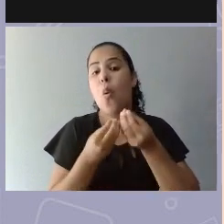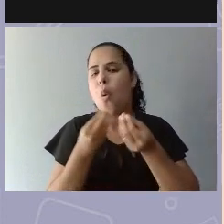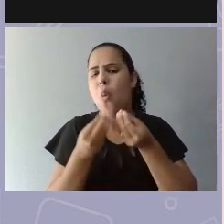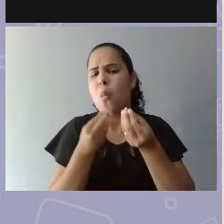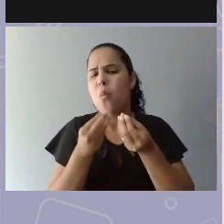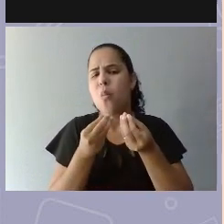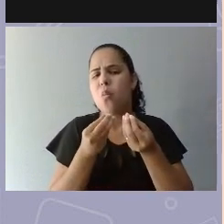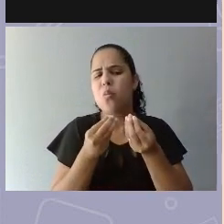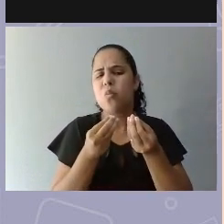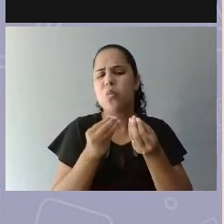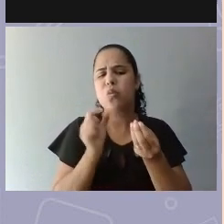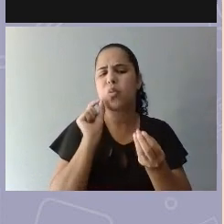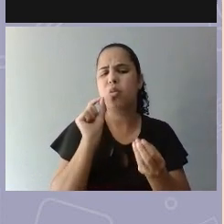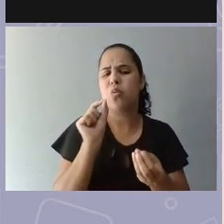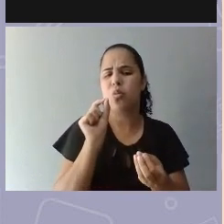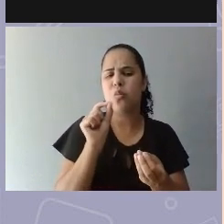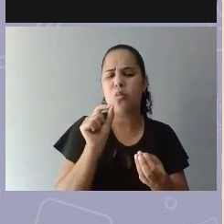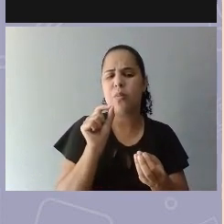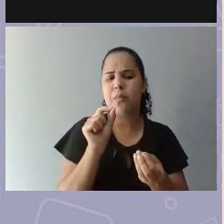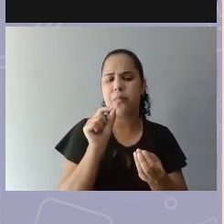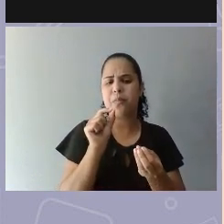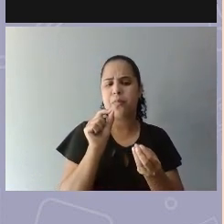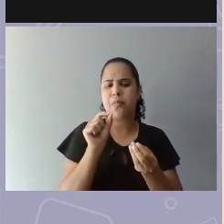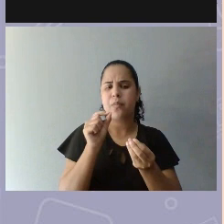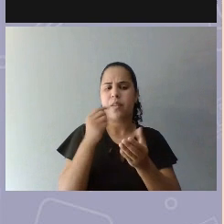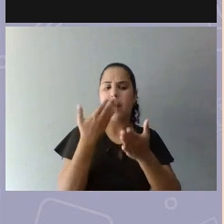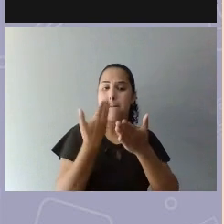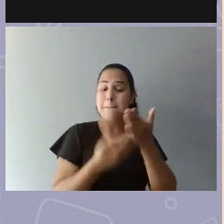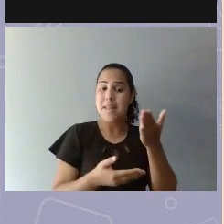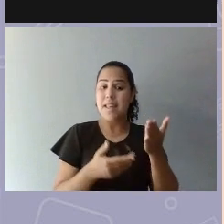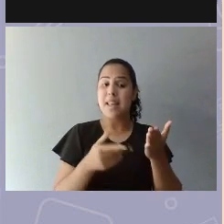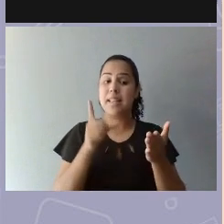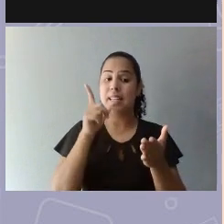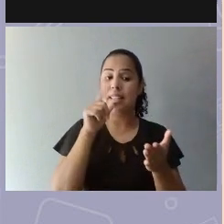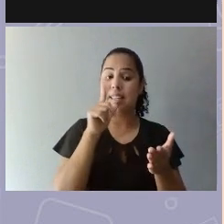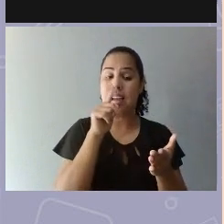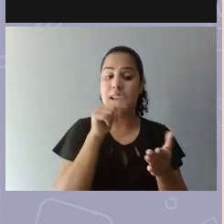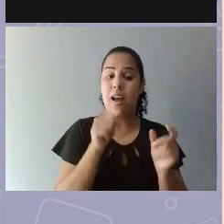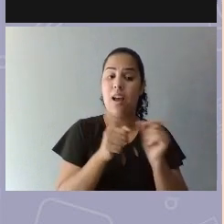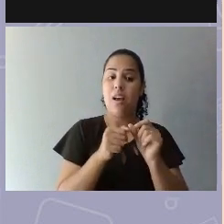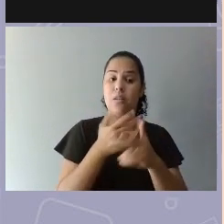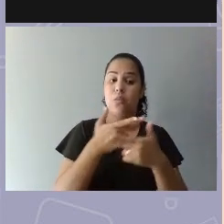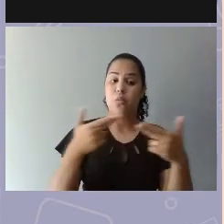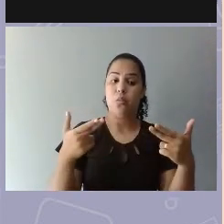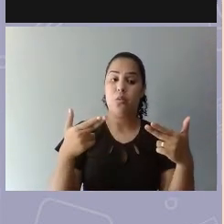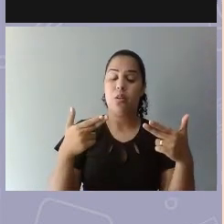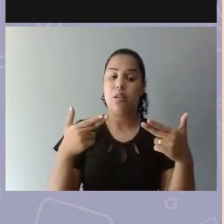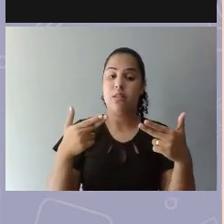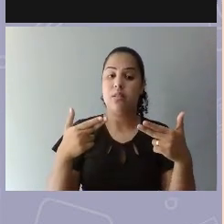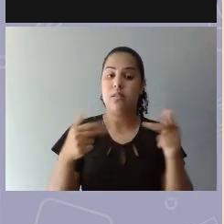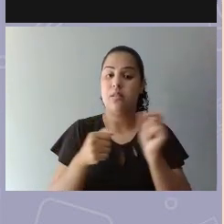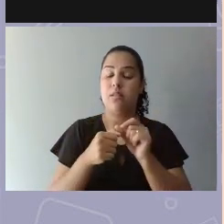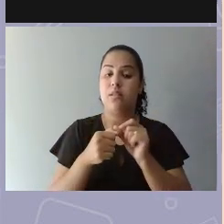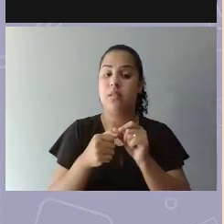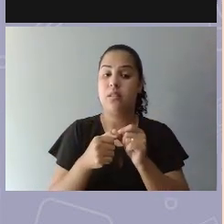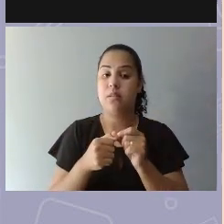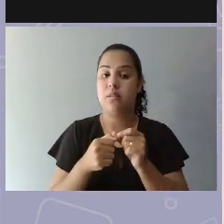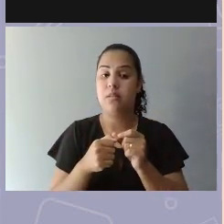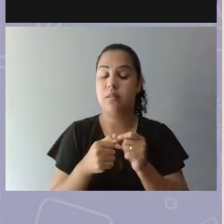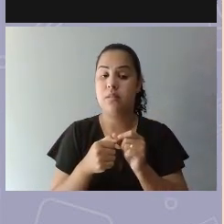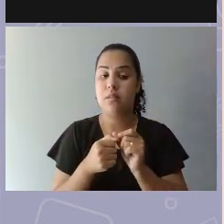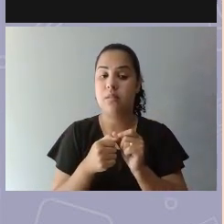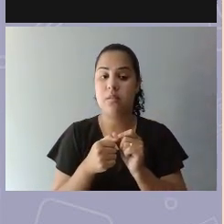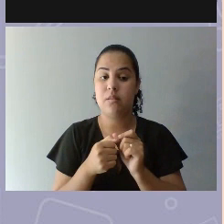relacionado a isso a desidratação perda de água então é o processo justamente de osmose então a resposta